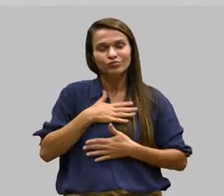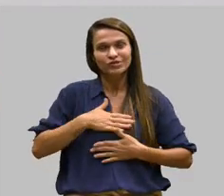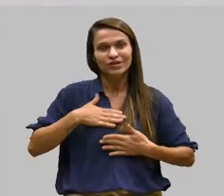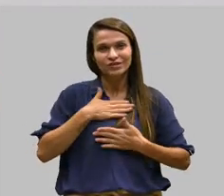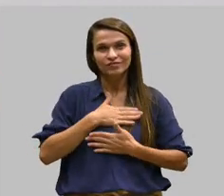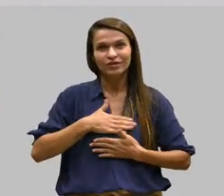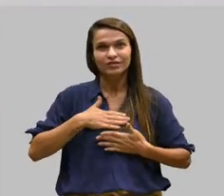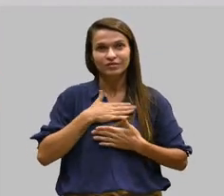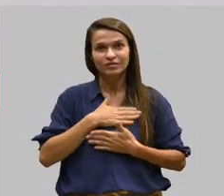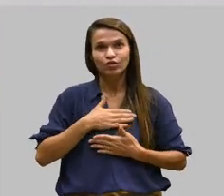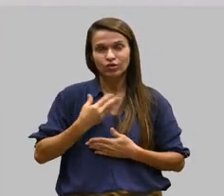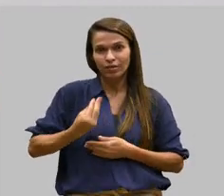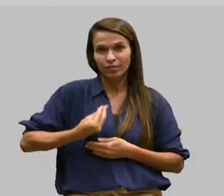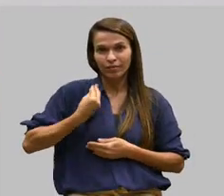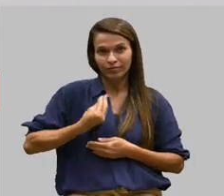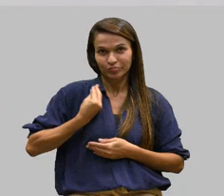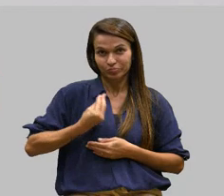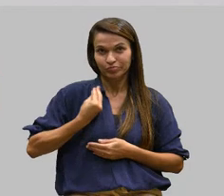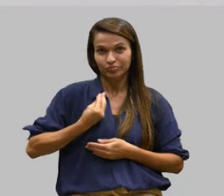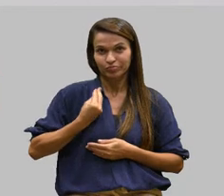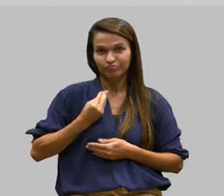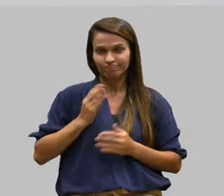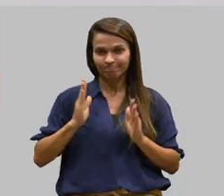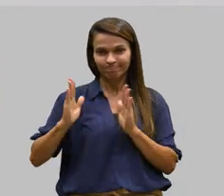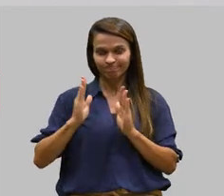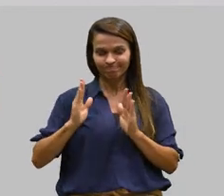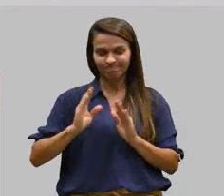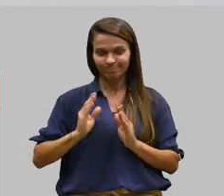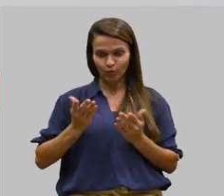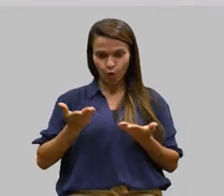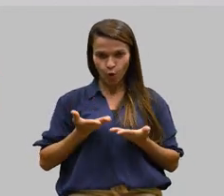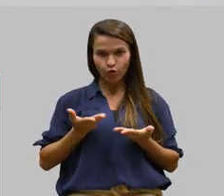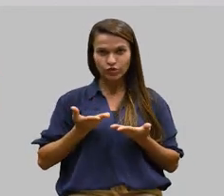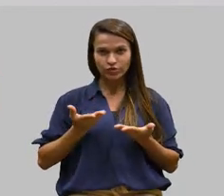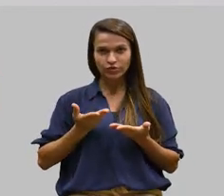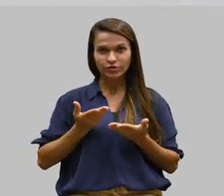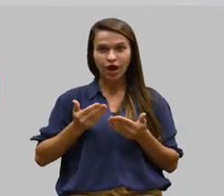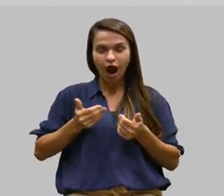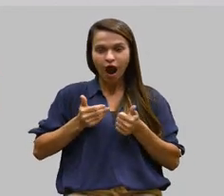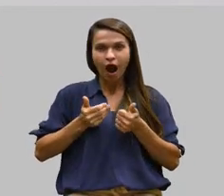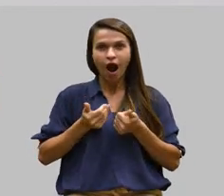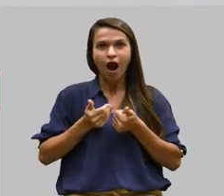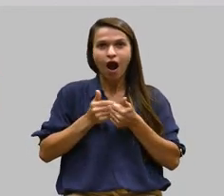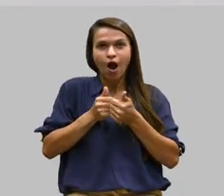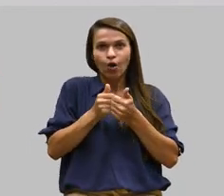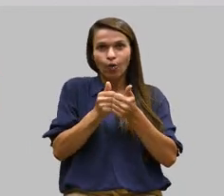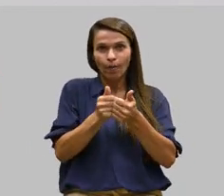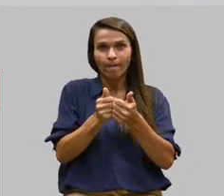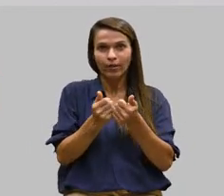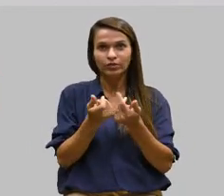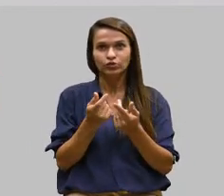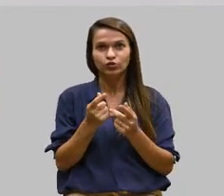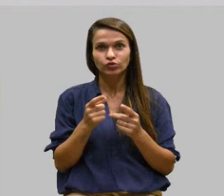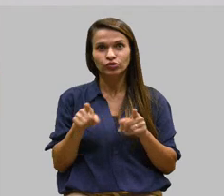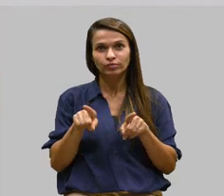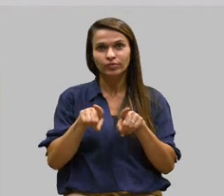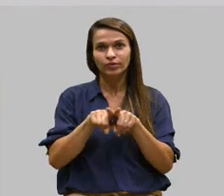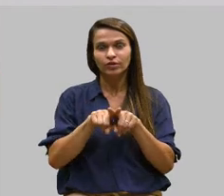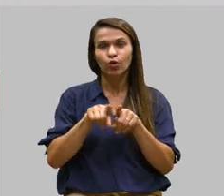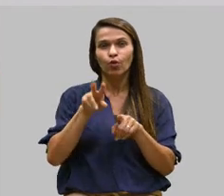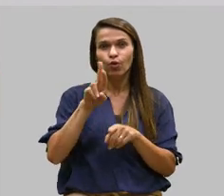de estar presente nesse momento no dia de hoje acompanhando um dos nossos colaboradores que é o Rodrigo